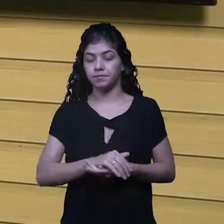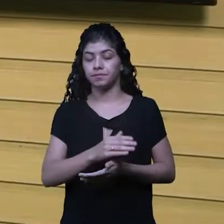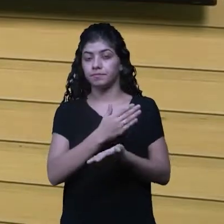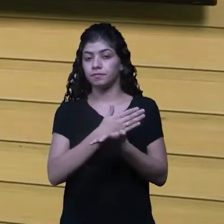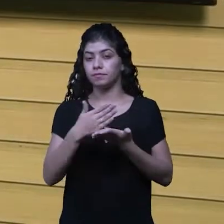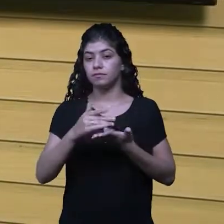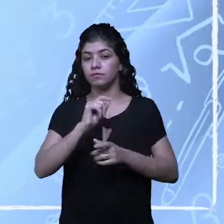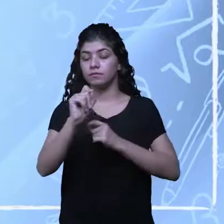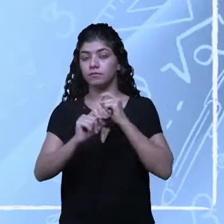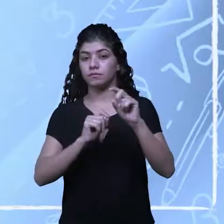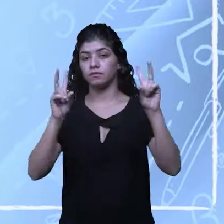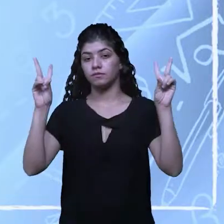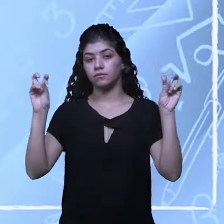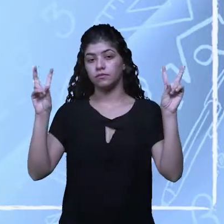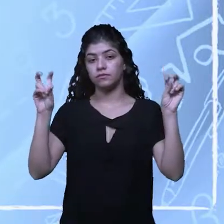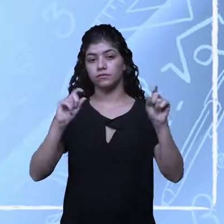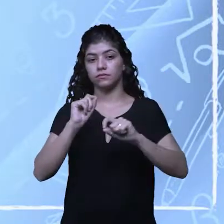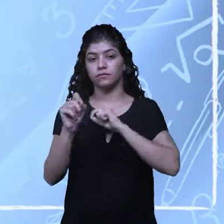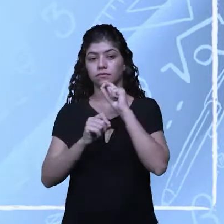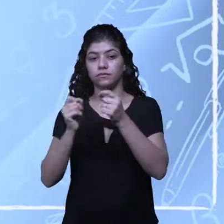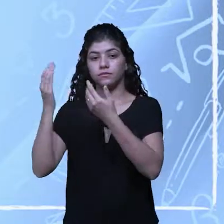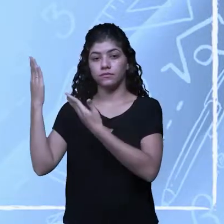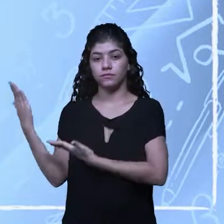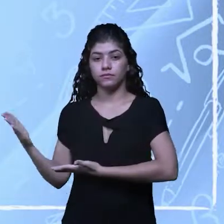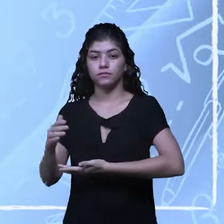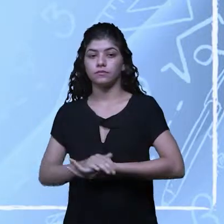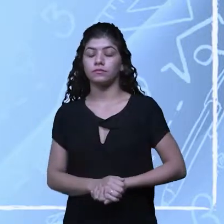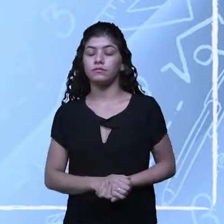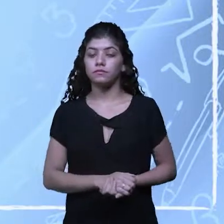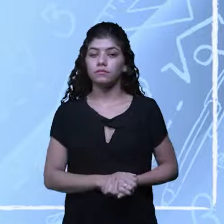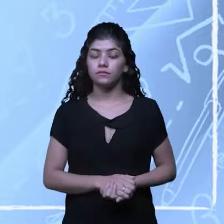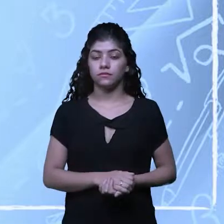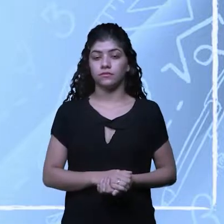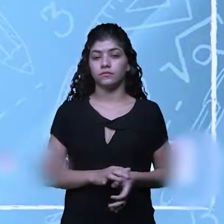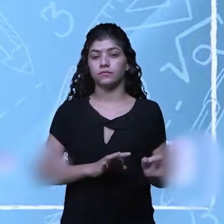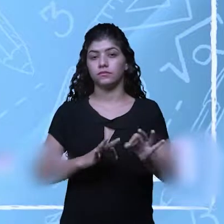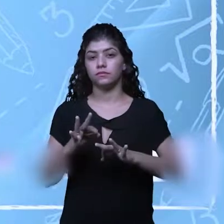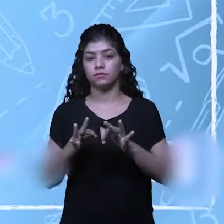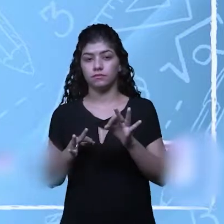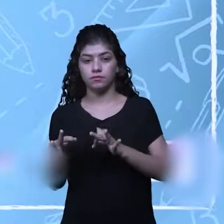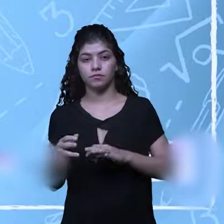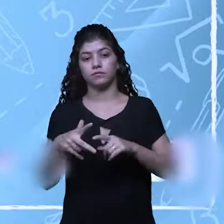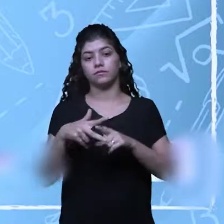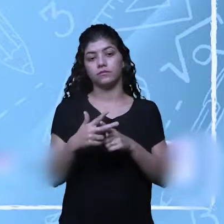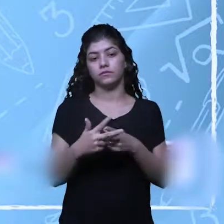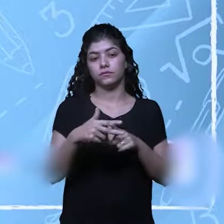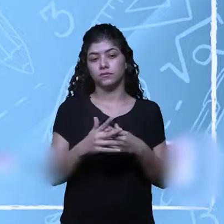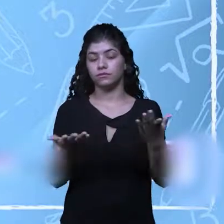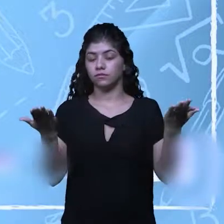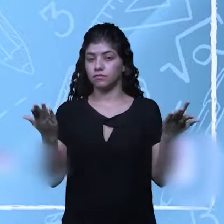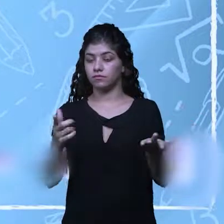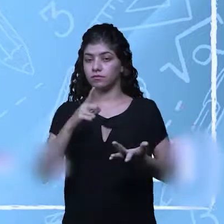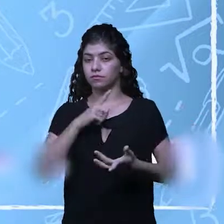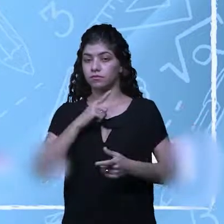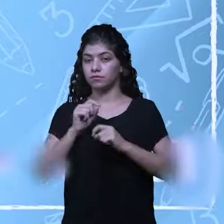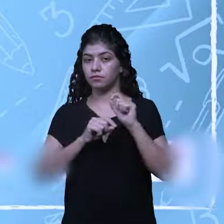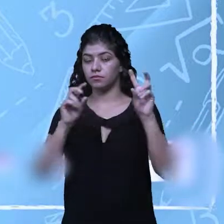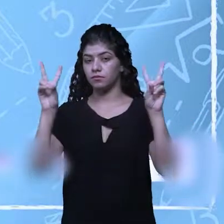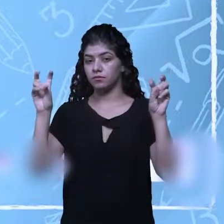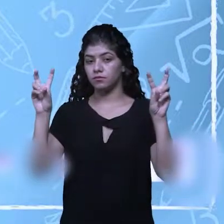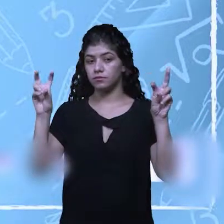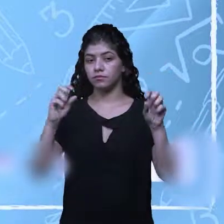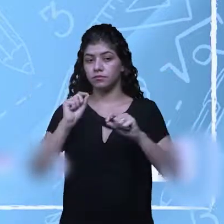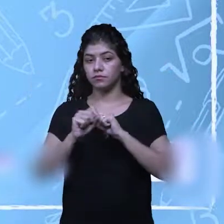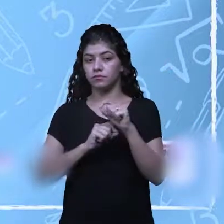com o conteúdo de metrologia e instrumentação. Aqui nós vamos ver os seguintes tópicos: calibração